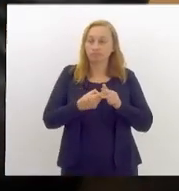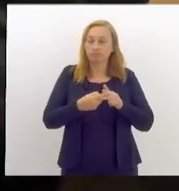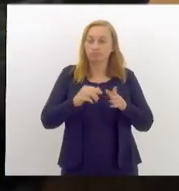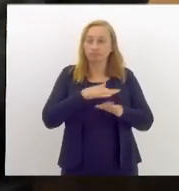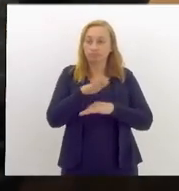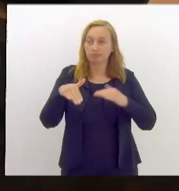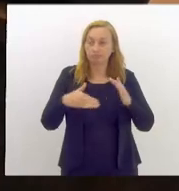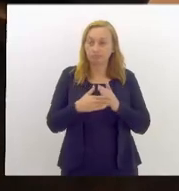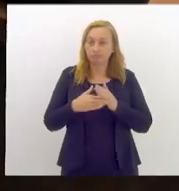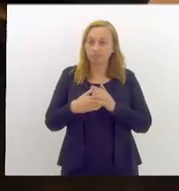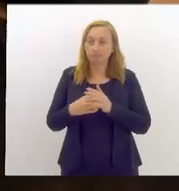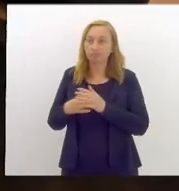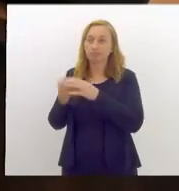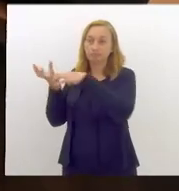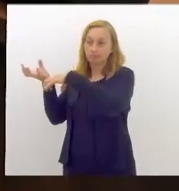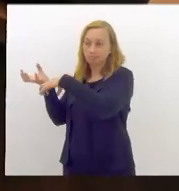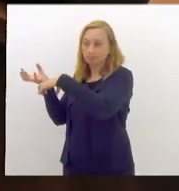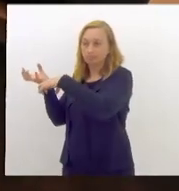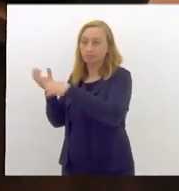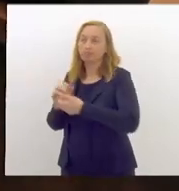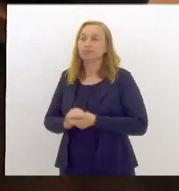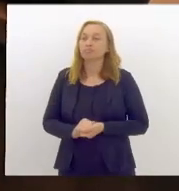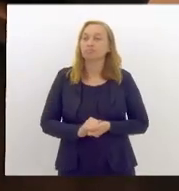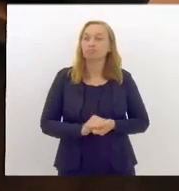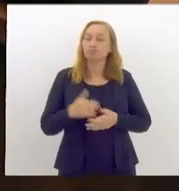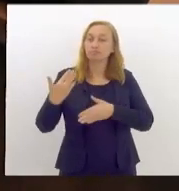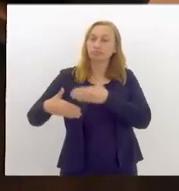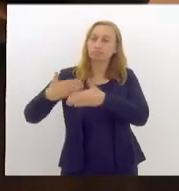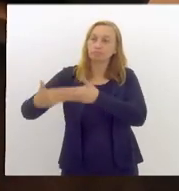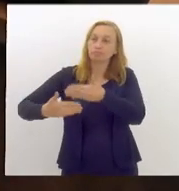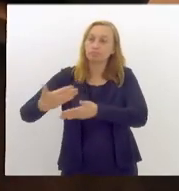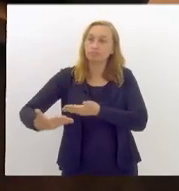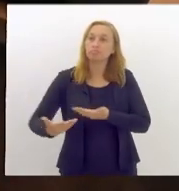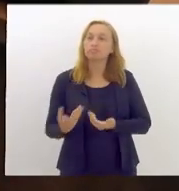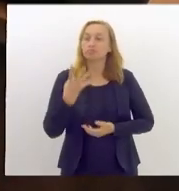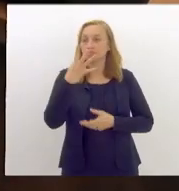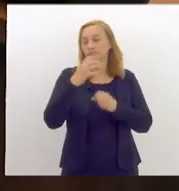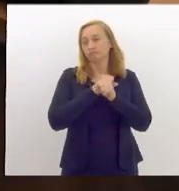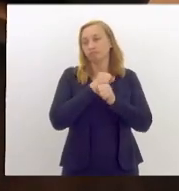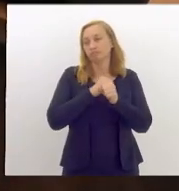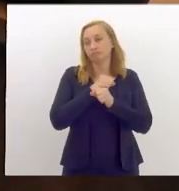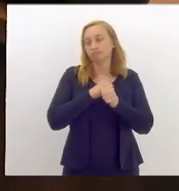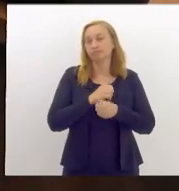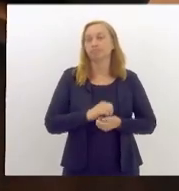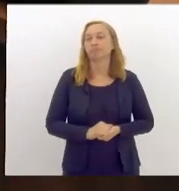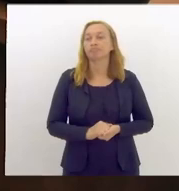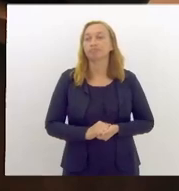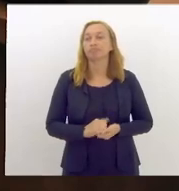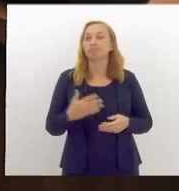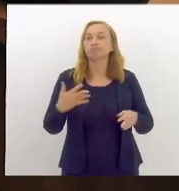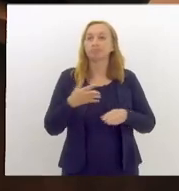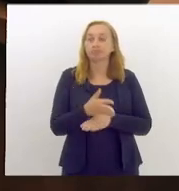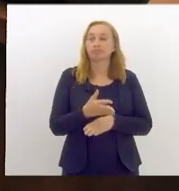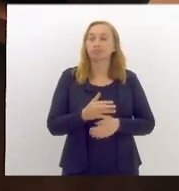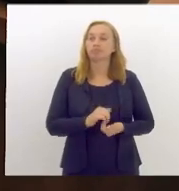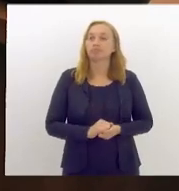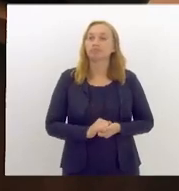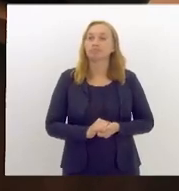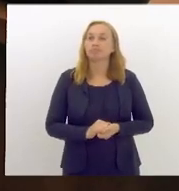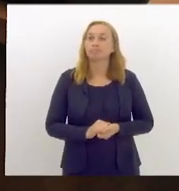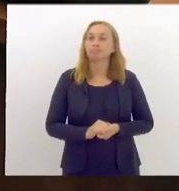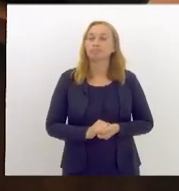total do congresso nacional ao longo dos quatro anos atingirá o montante